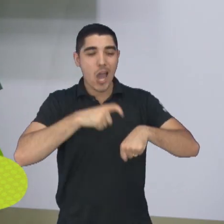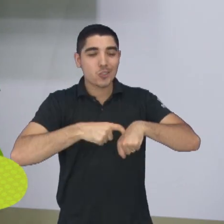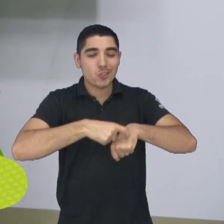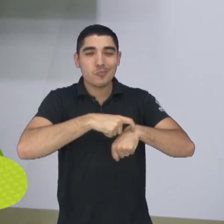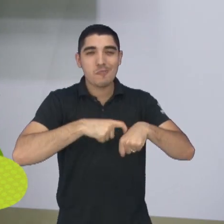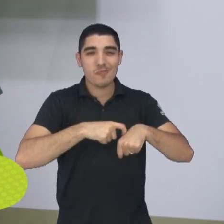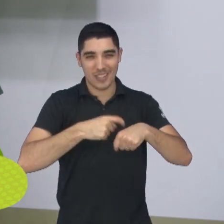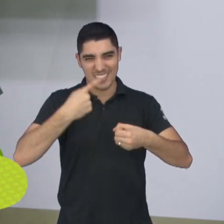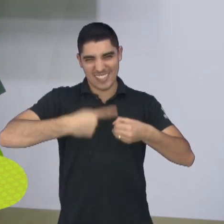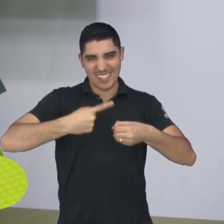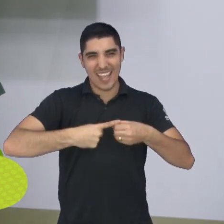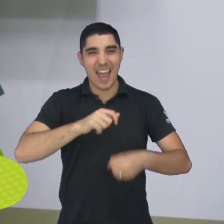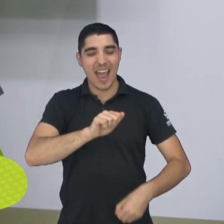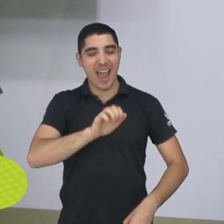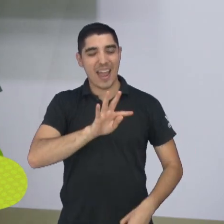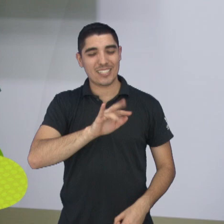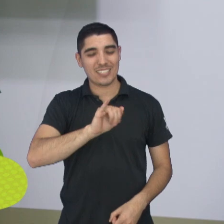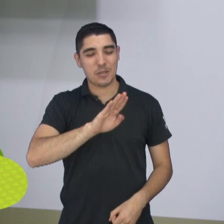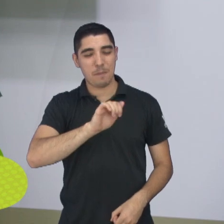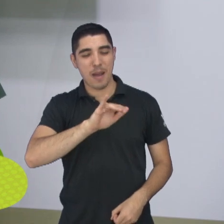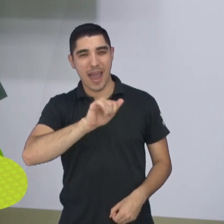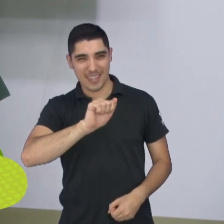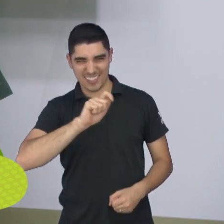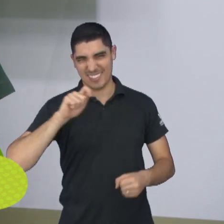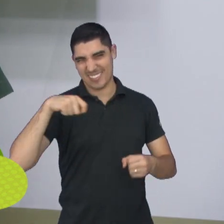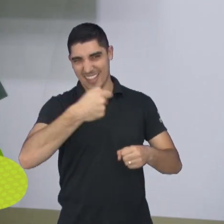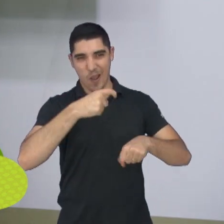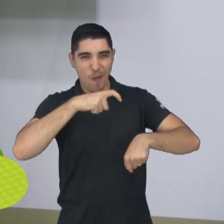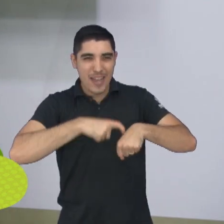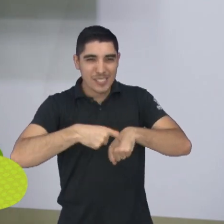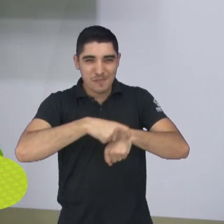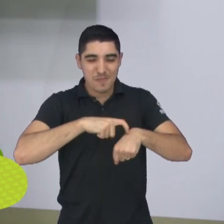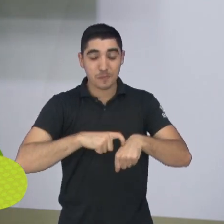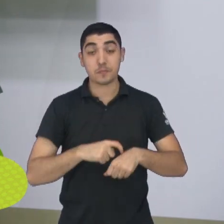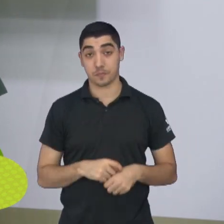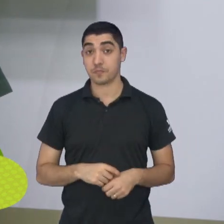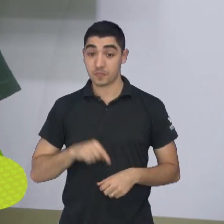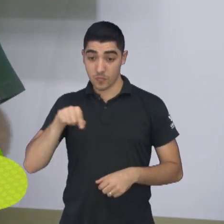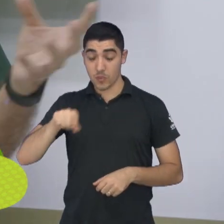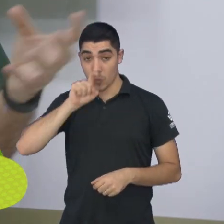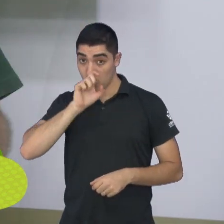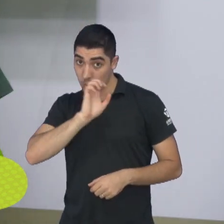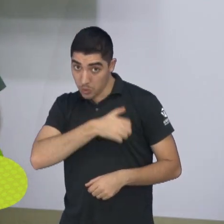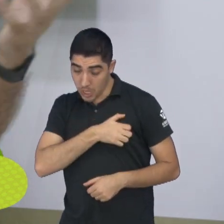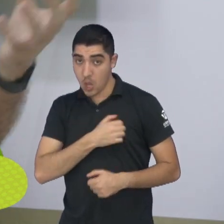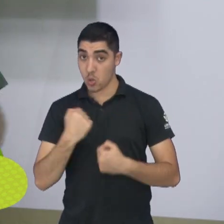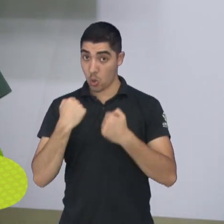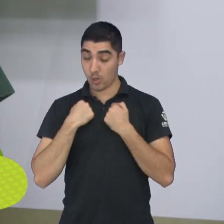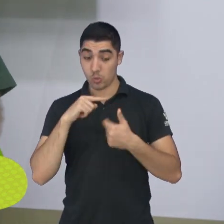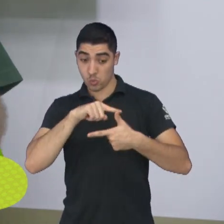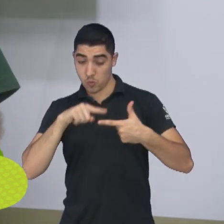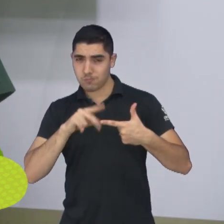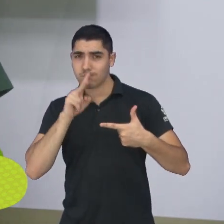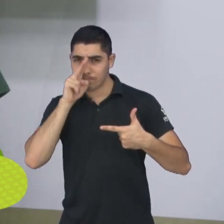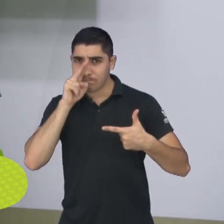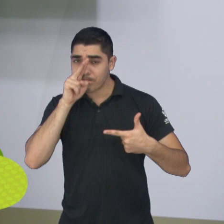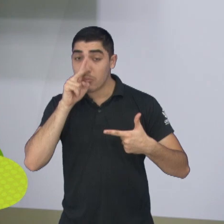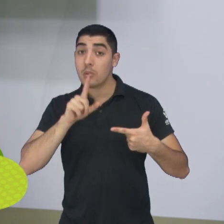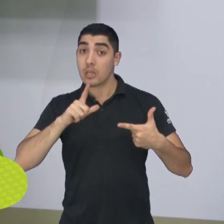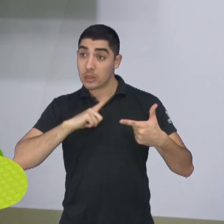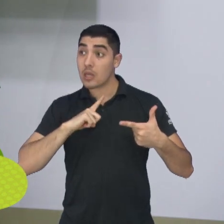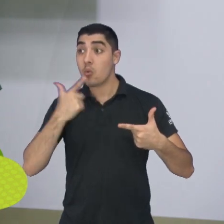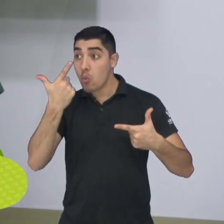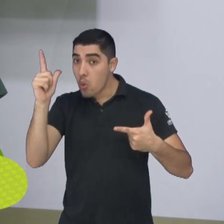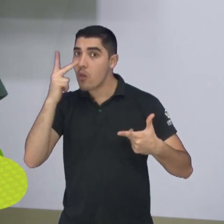Mas falando dos goleiros agora, né? O São José acho que tem 2 grandes goleiros aí Tava para chegar mais um, né? Acho que precisa chegar mais um